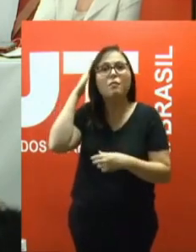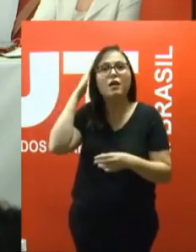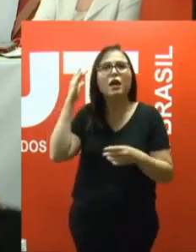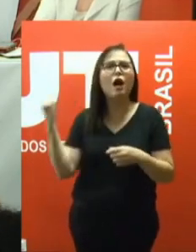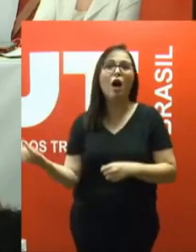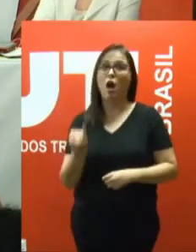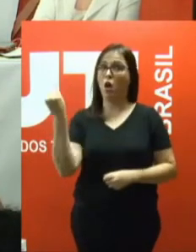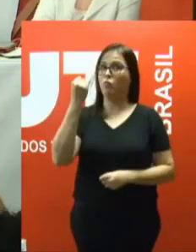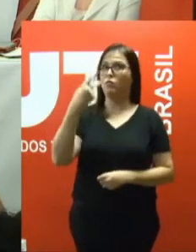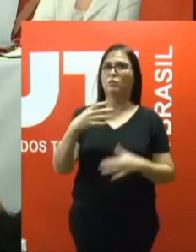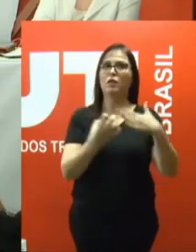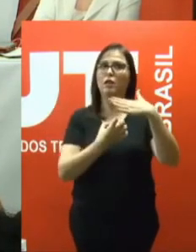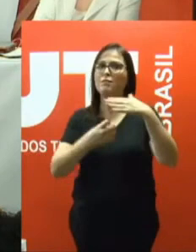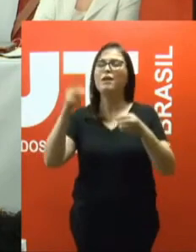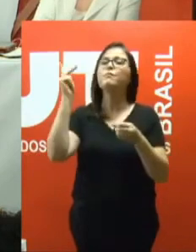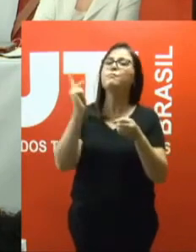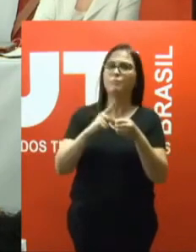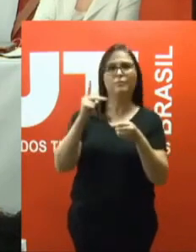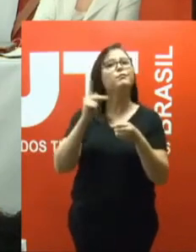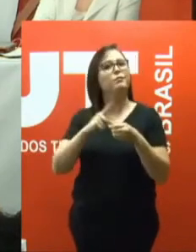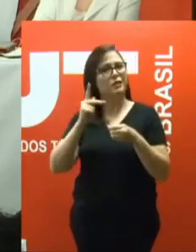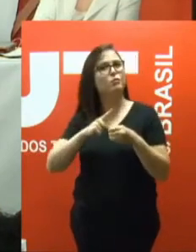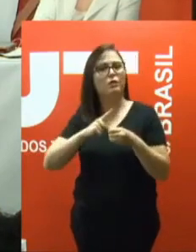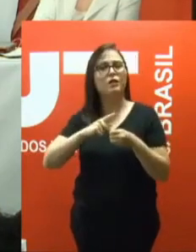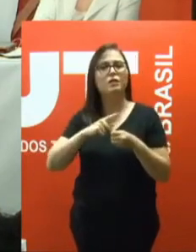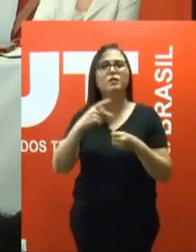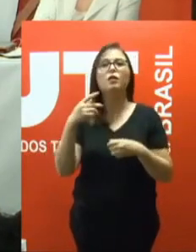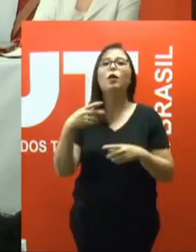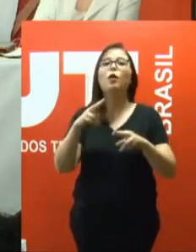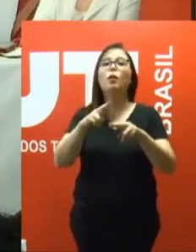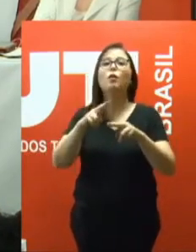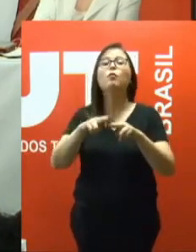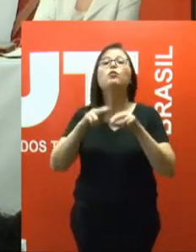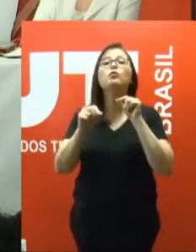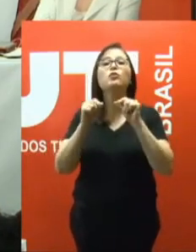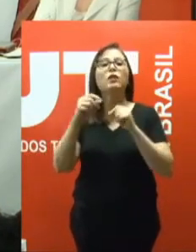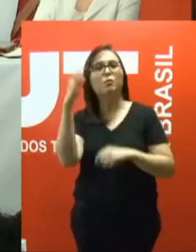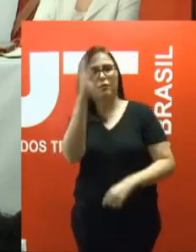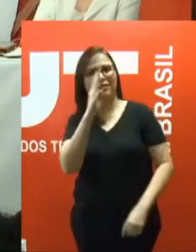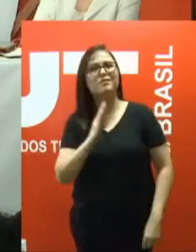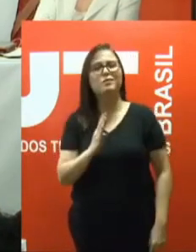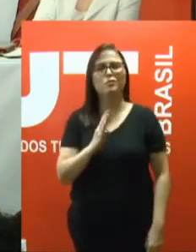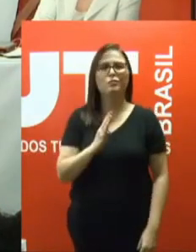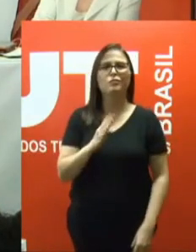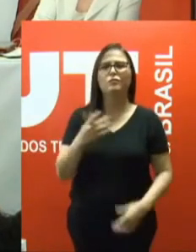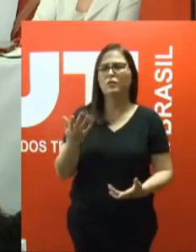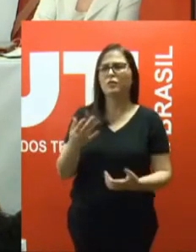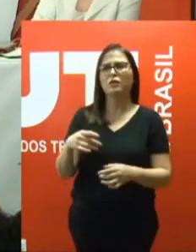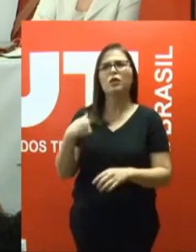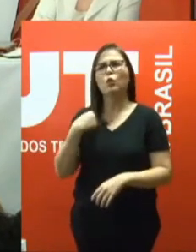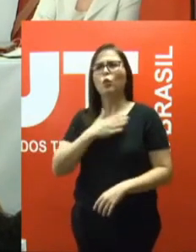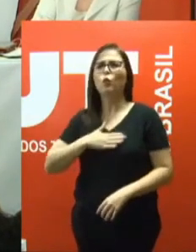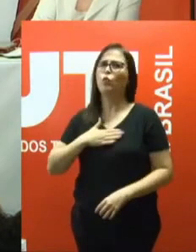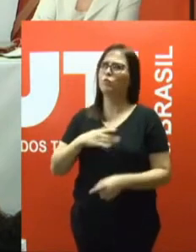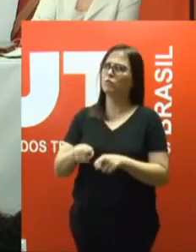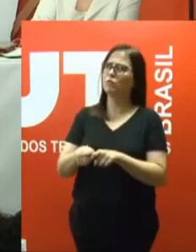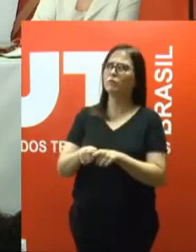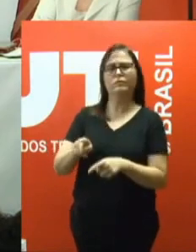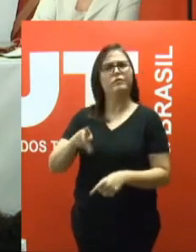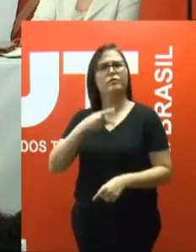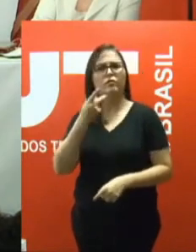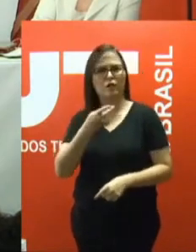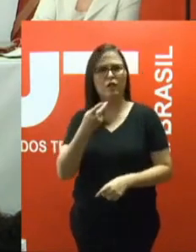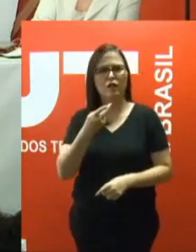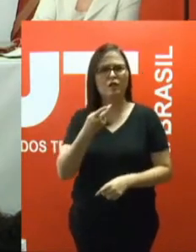país. E a gente ainda não conseguiu. Eu quero até, em tom de companheirismo, dizer o seguinte: